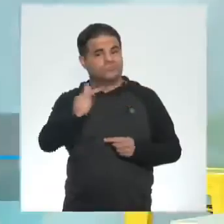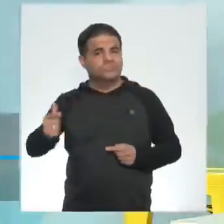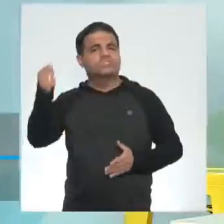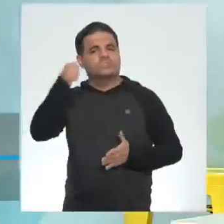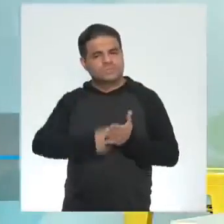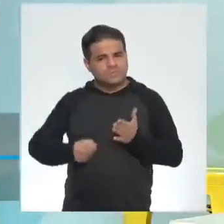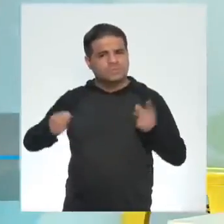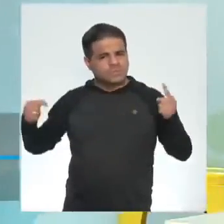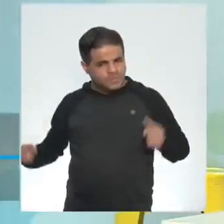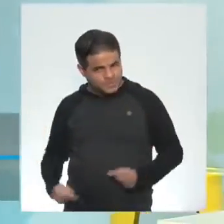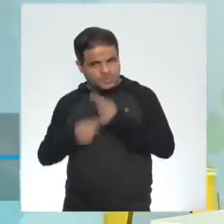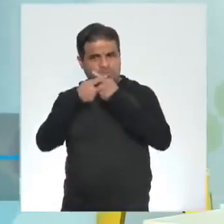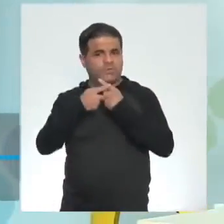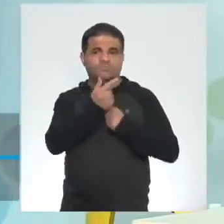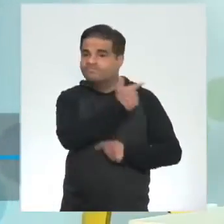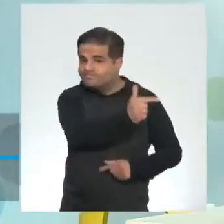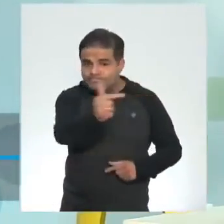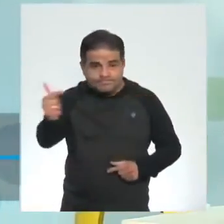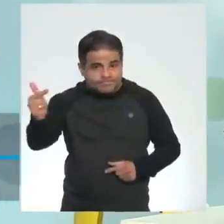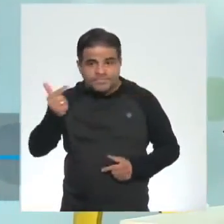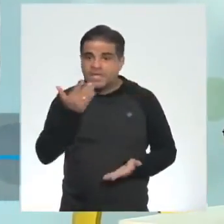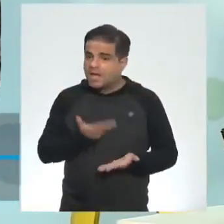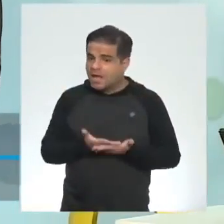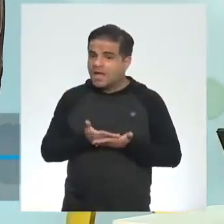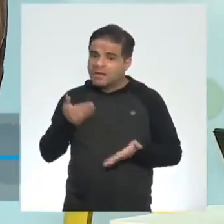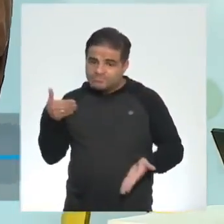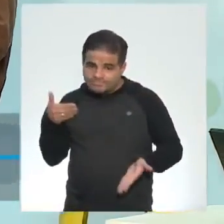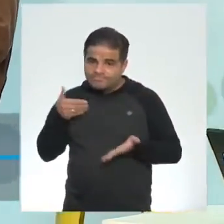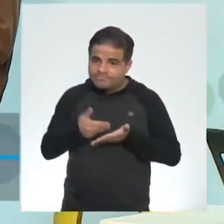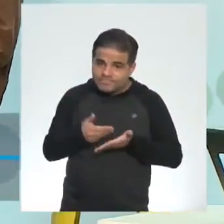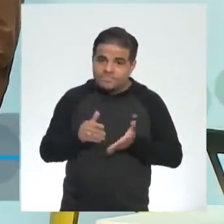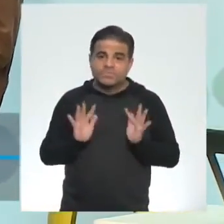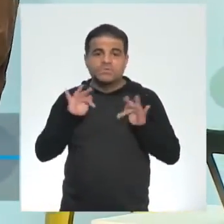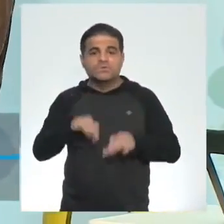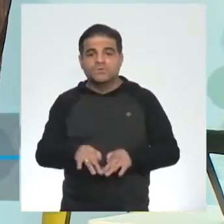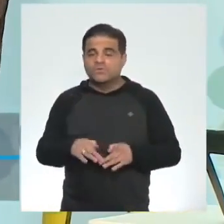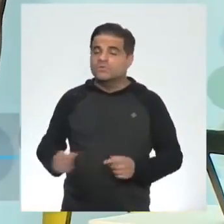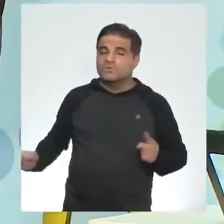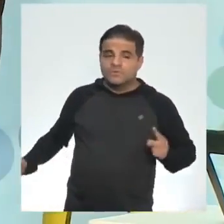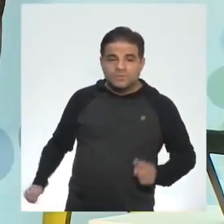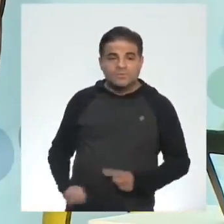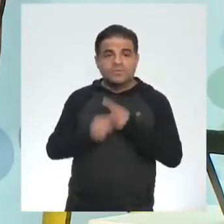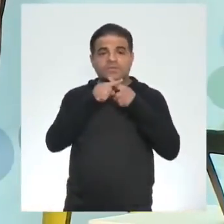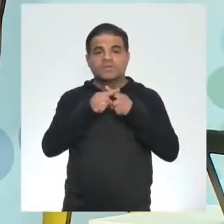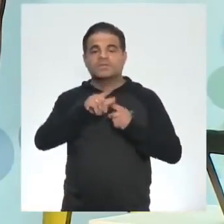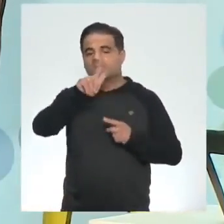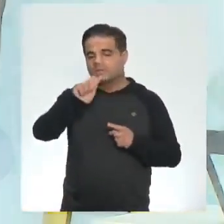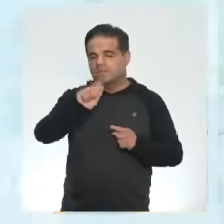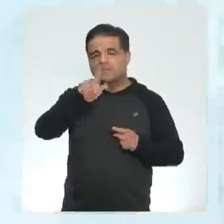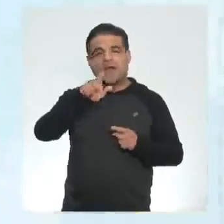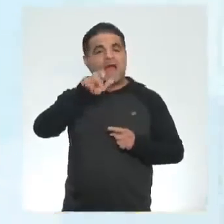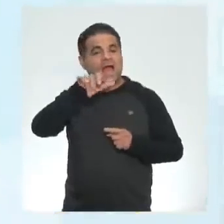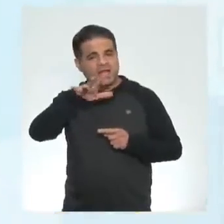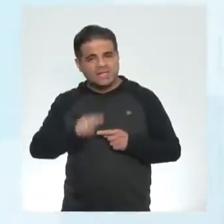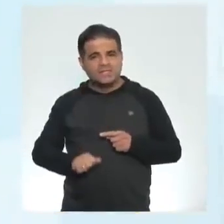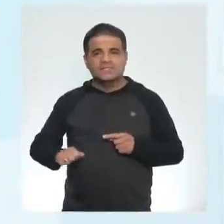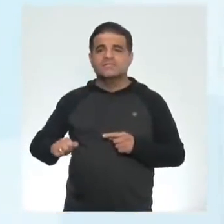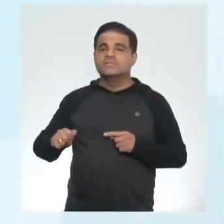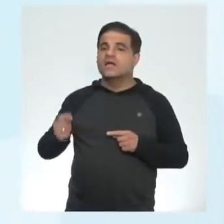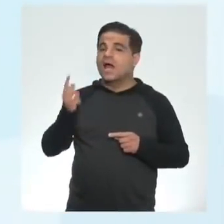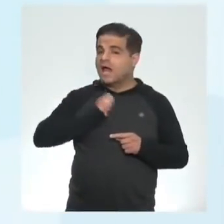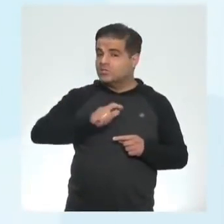Batalha Oriental. Legal? A aula já está no fim. Batalha da Galícia.